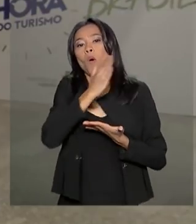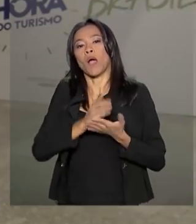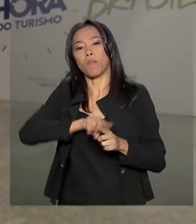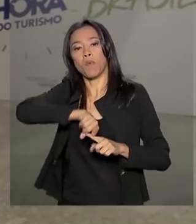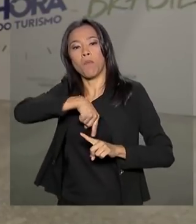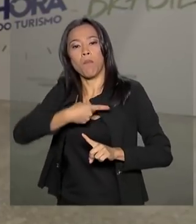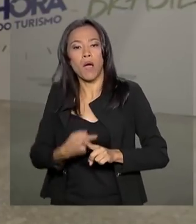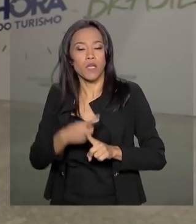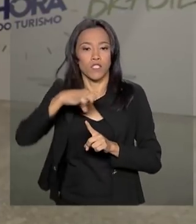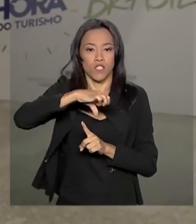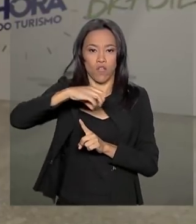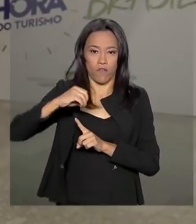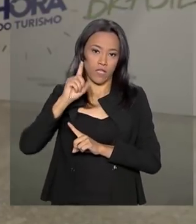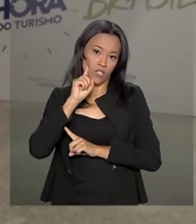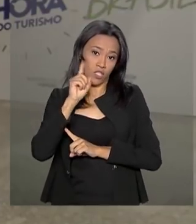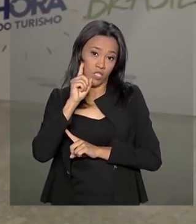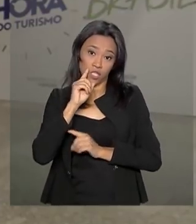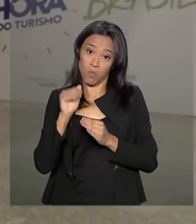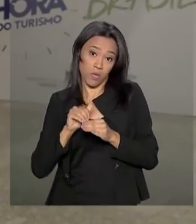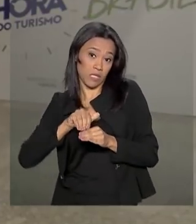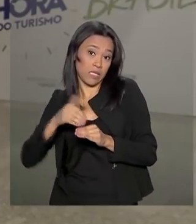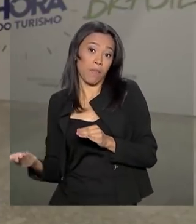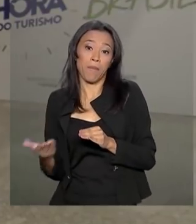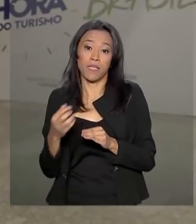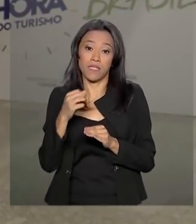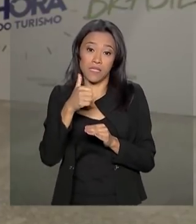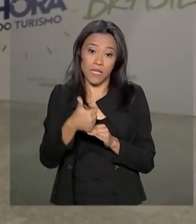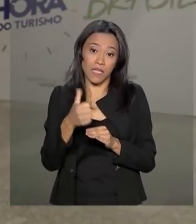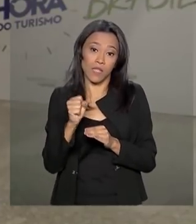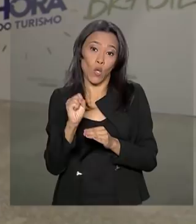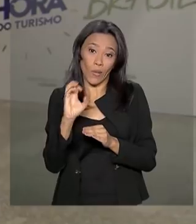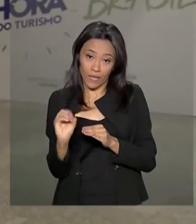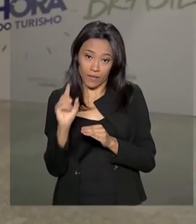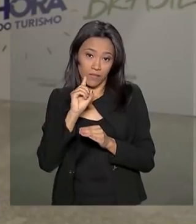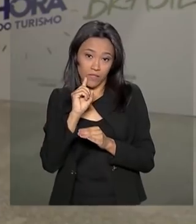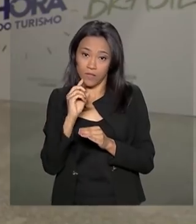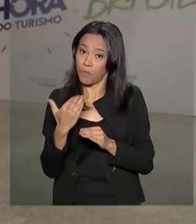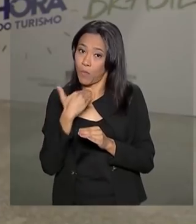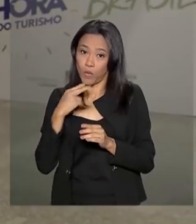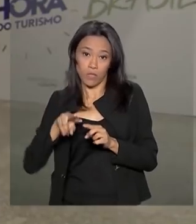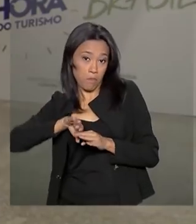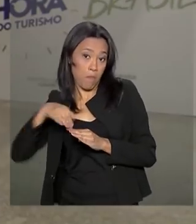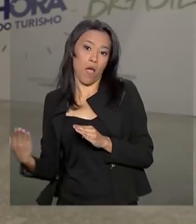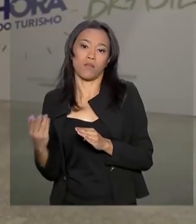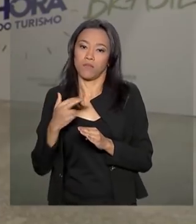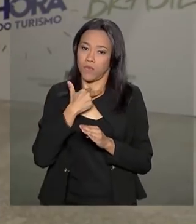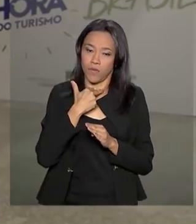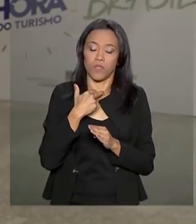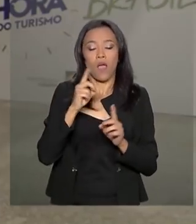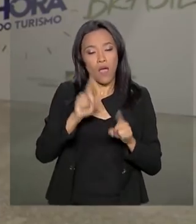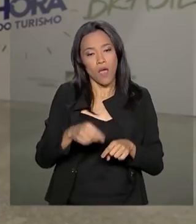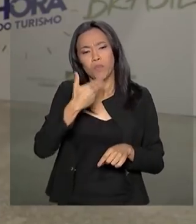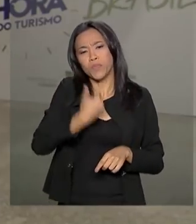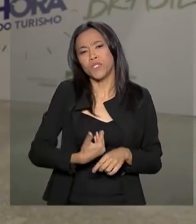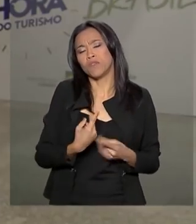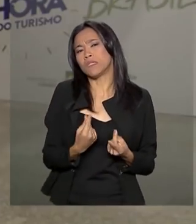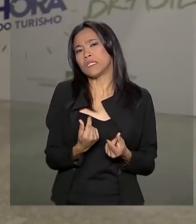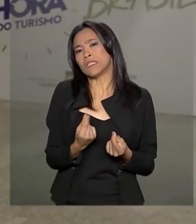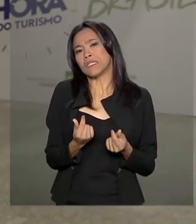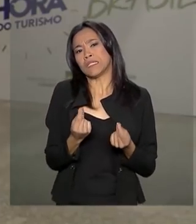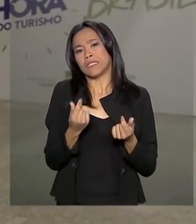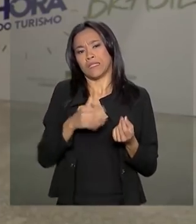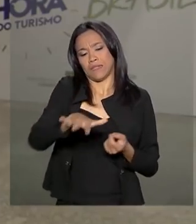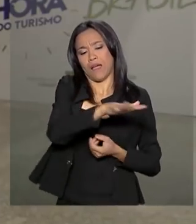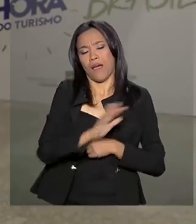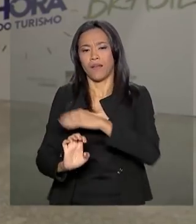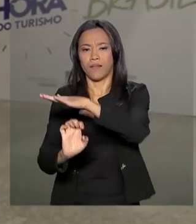dias, desde que não ultrapasse 180 dias no ano. A ideia é fazer, atender a um pedido antigo dos empresários